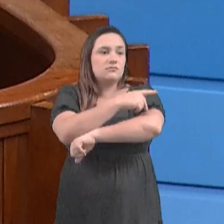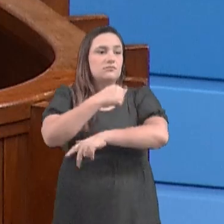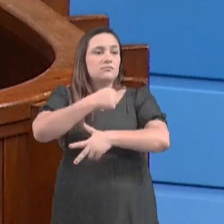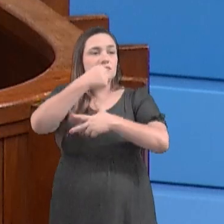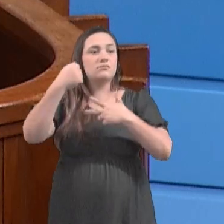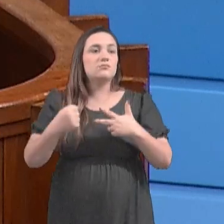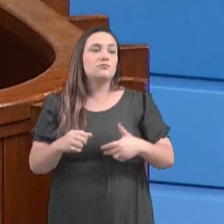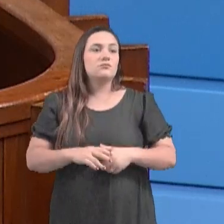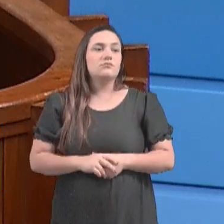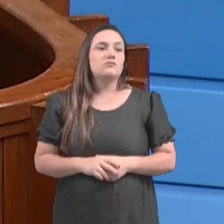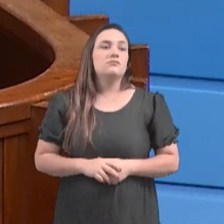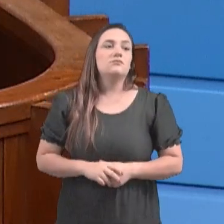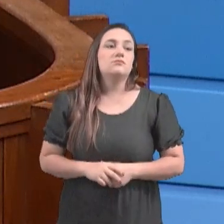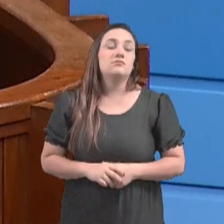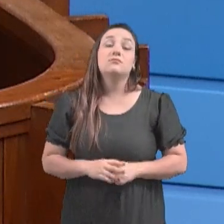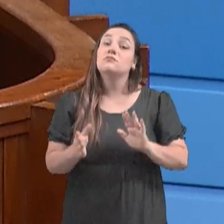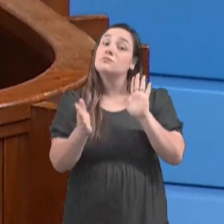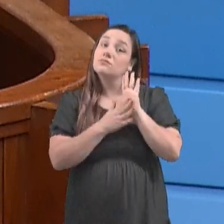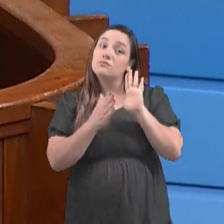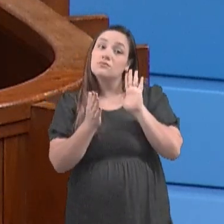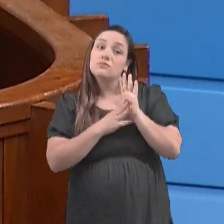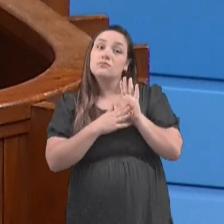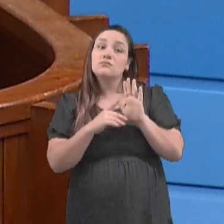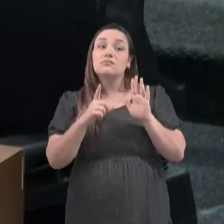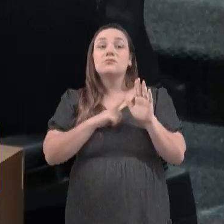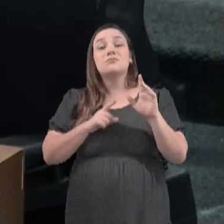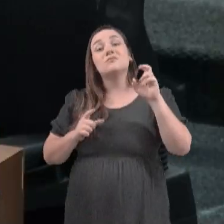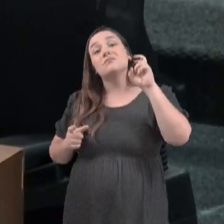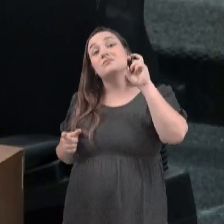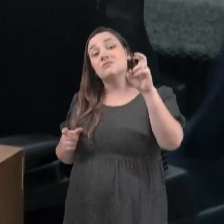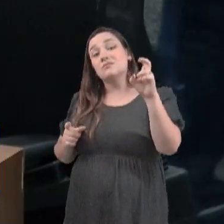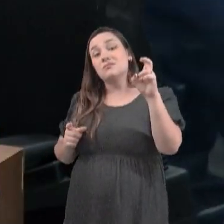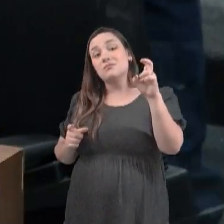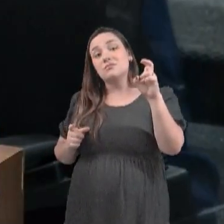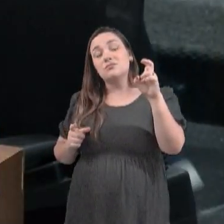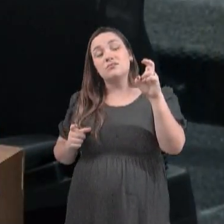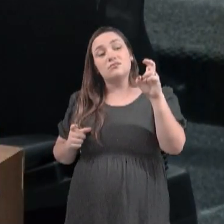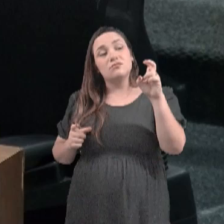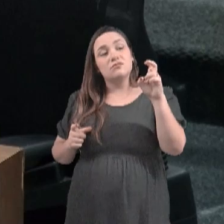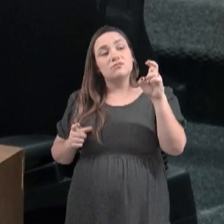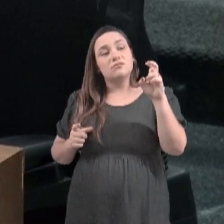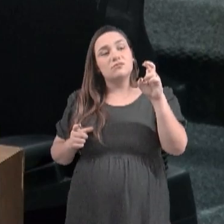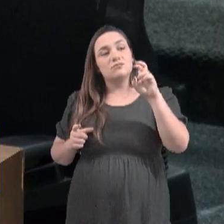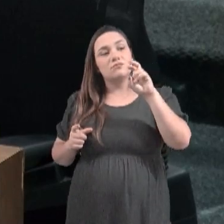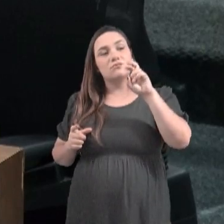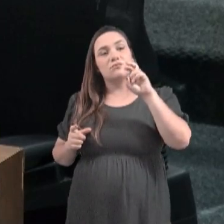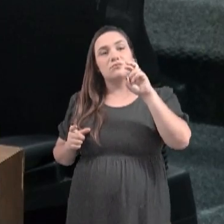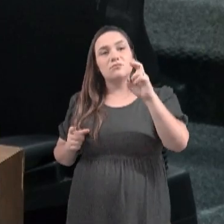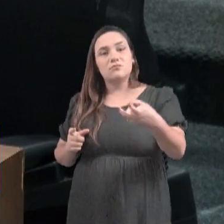amortecimento? Que prevê, para não errar,